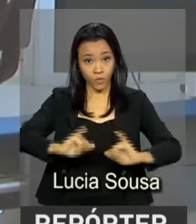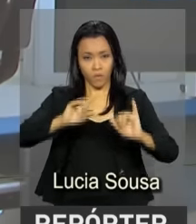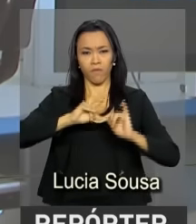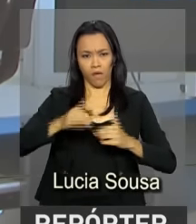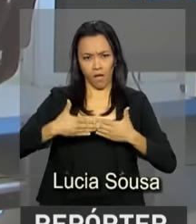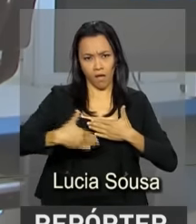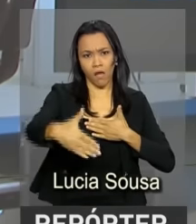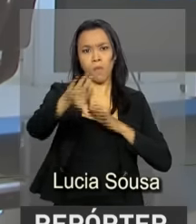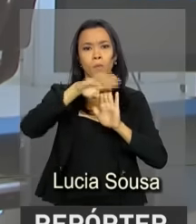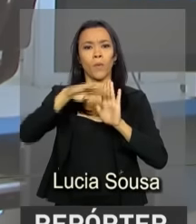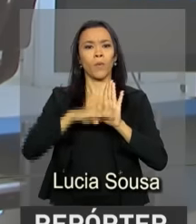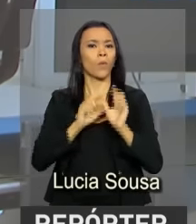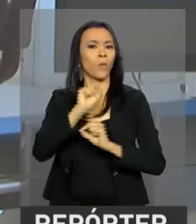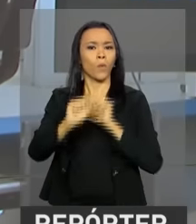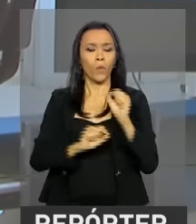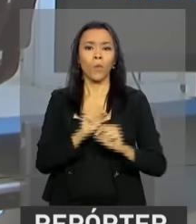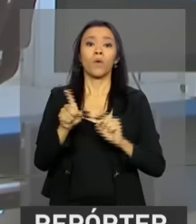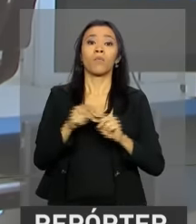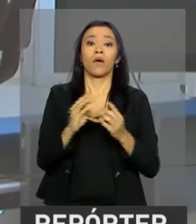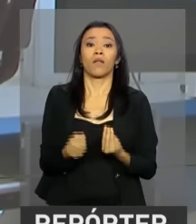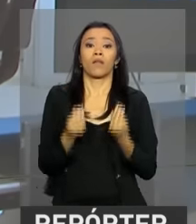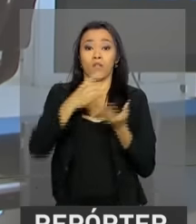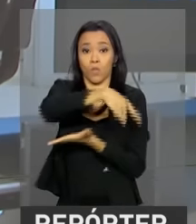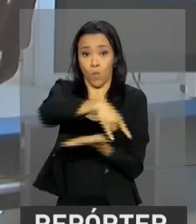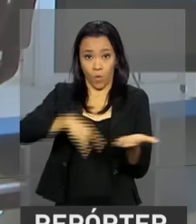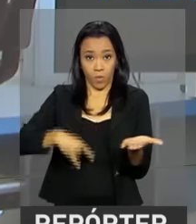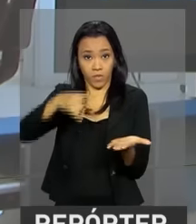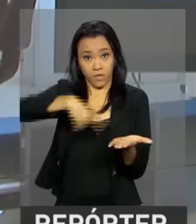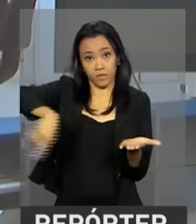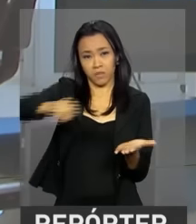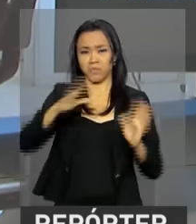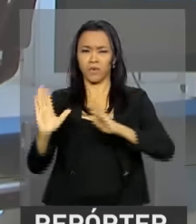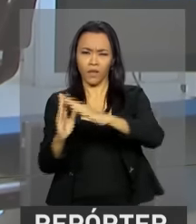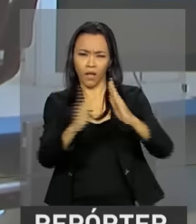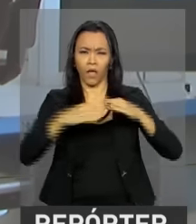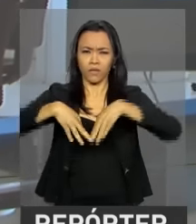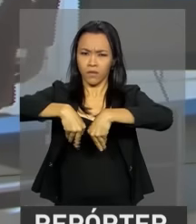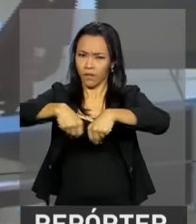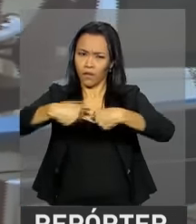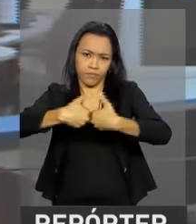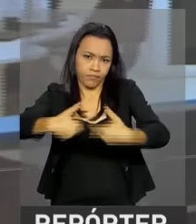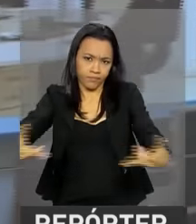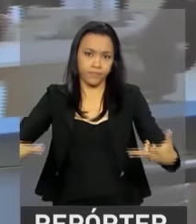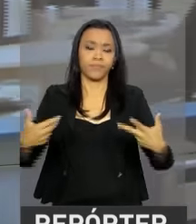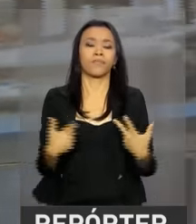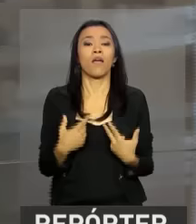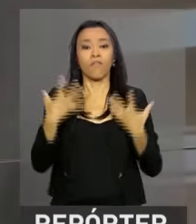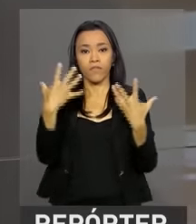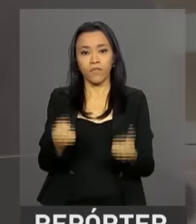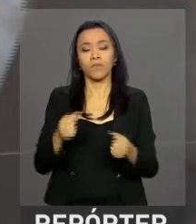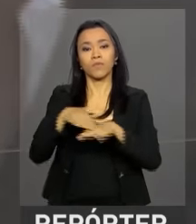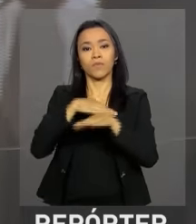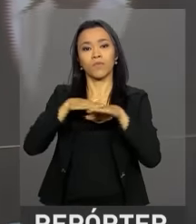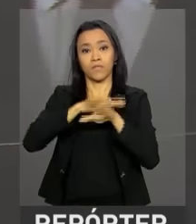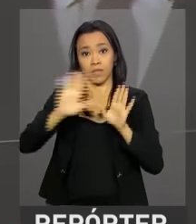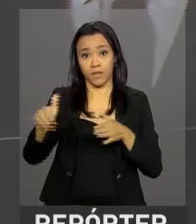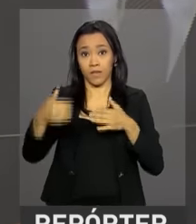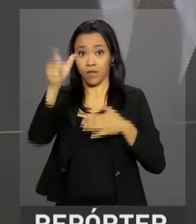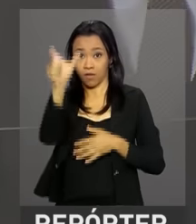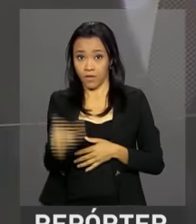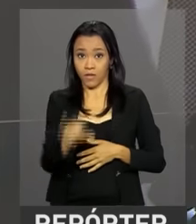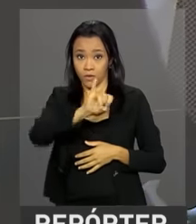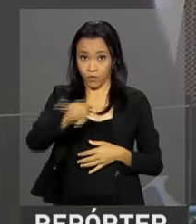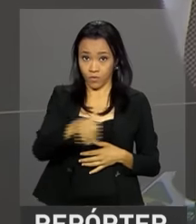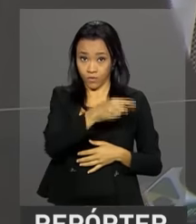lançar programas para regularização e reforma de móveis Vamos então conversar mais uma vez com o repórter João Pedro Neto que está no